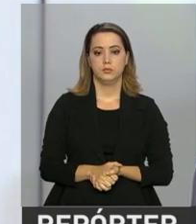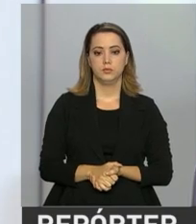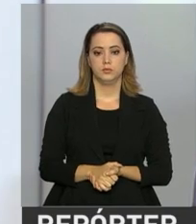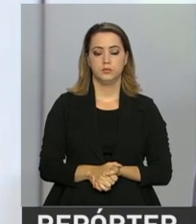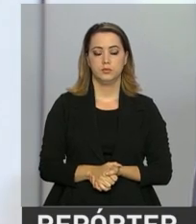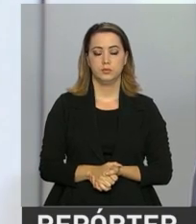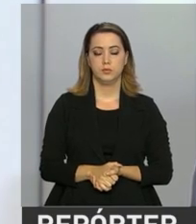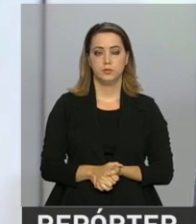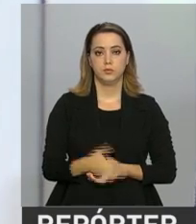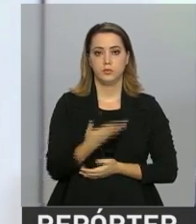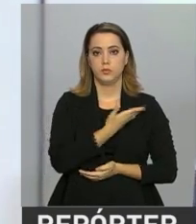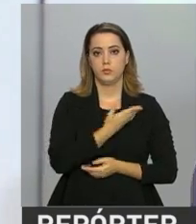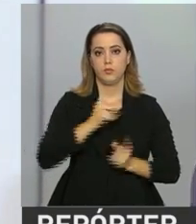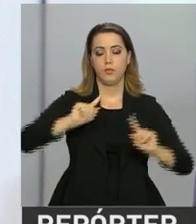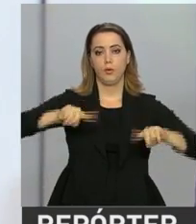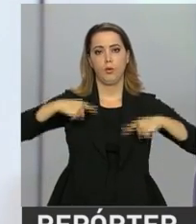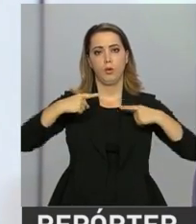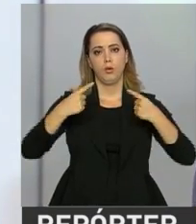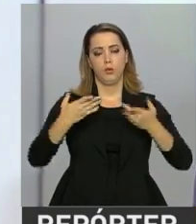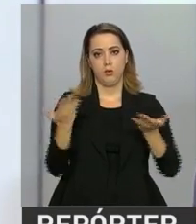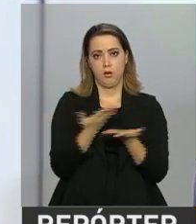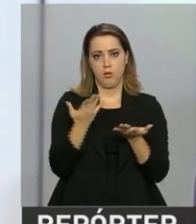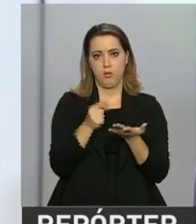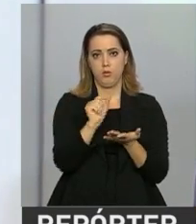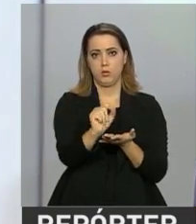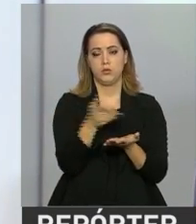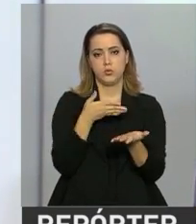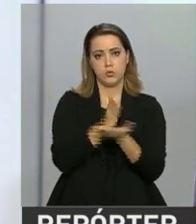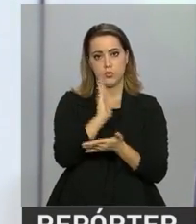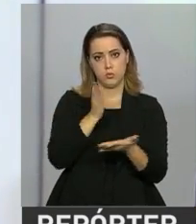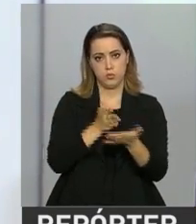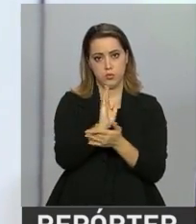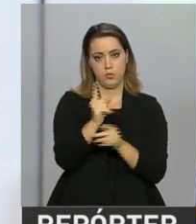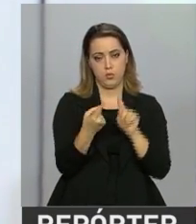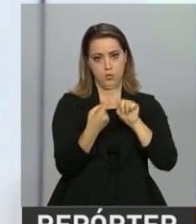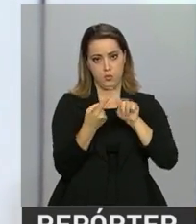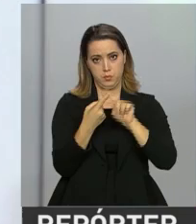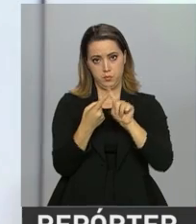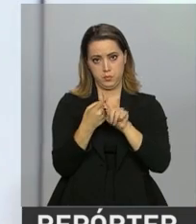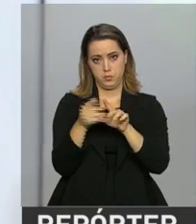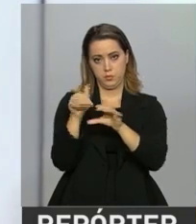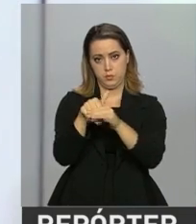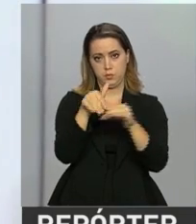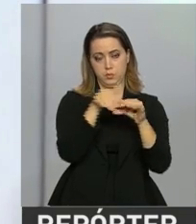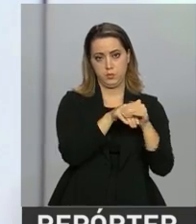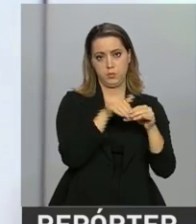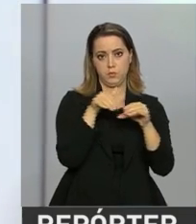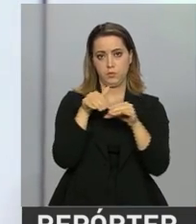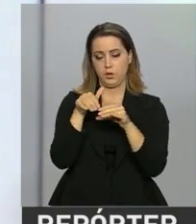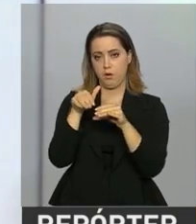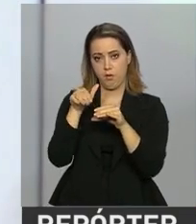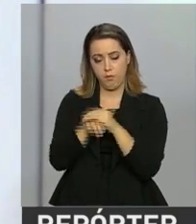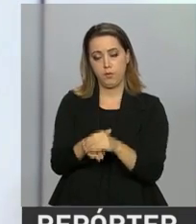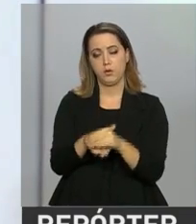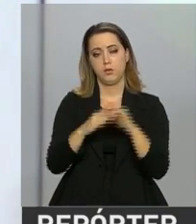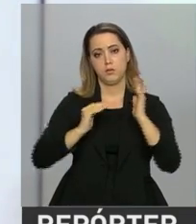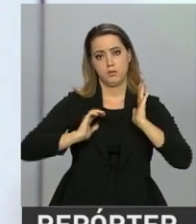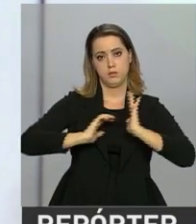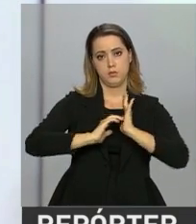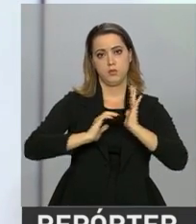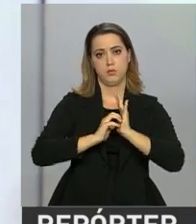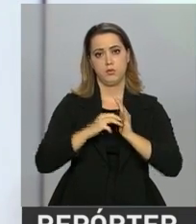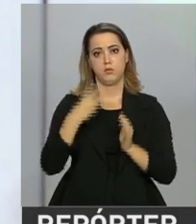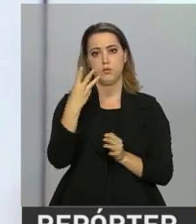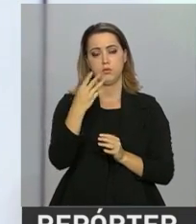Tivemos esta semana a aprovação em primeiro turno pelo Senado Federal, por grande maioria, 3/4